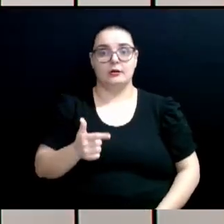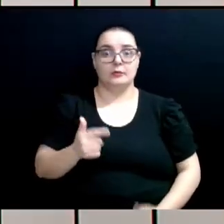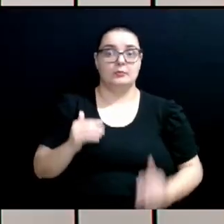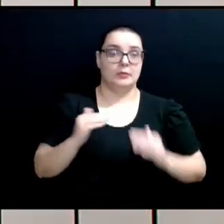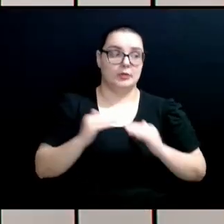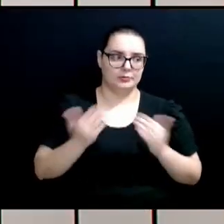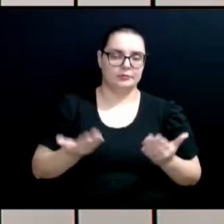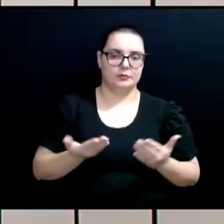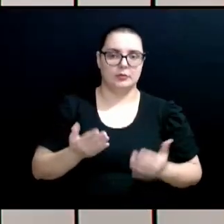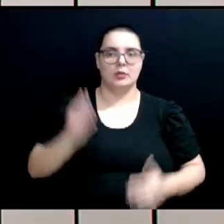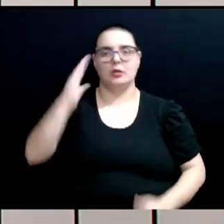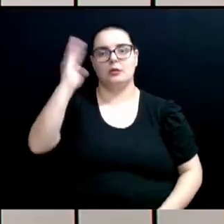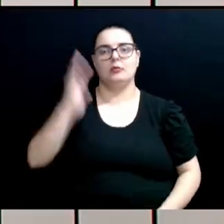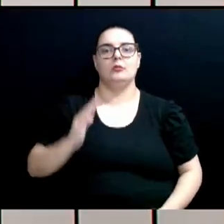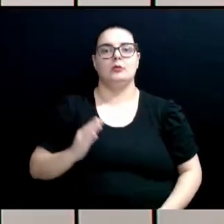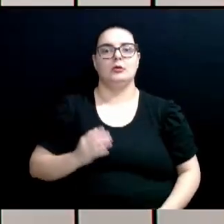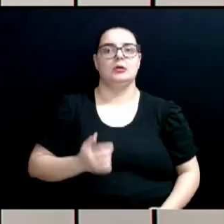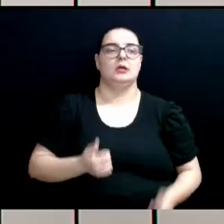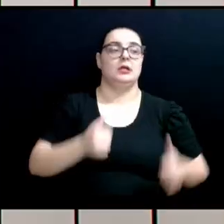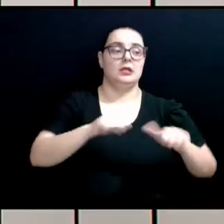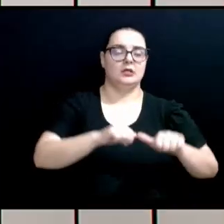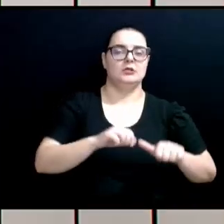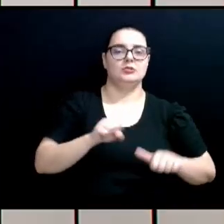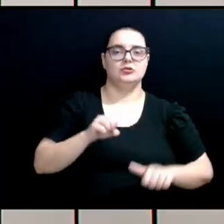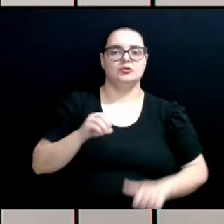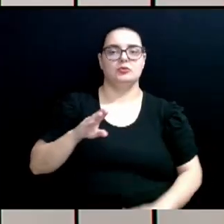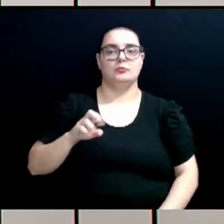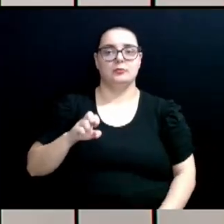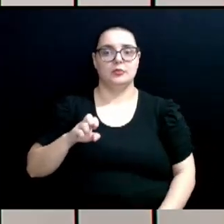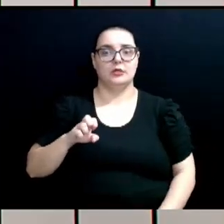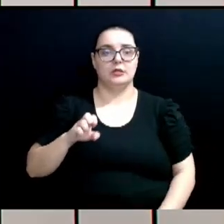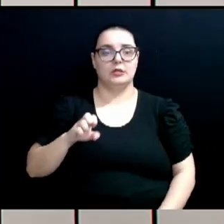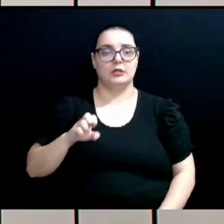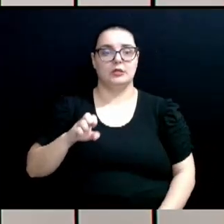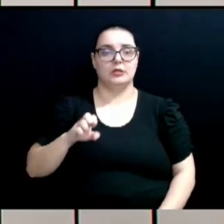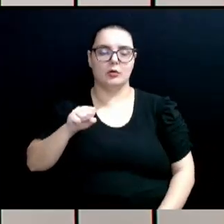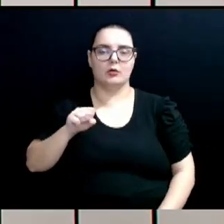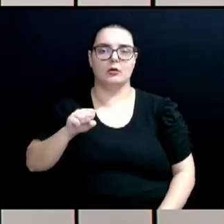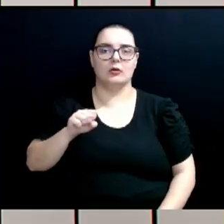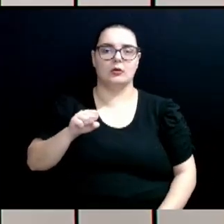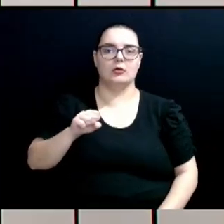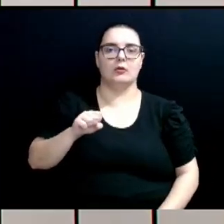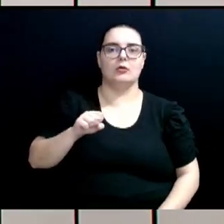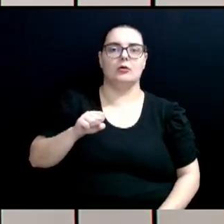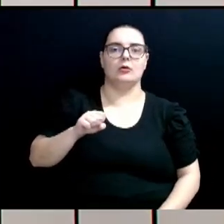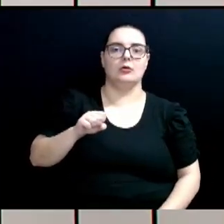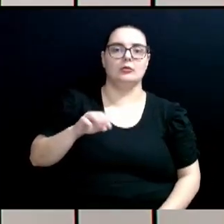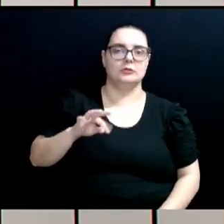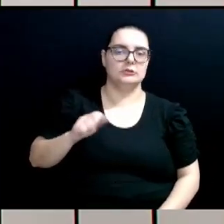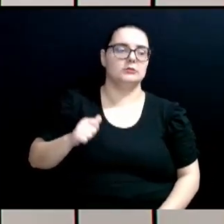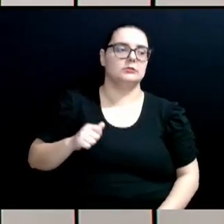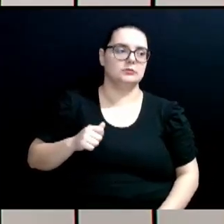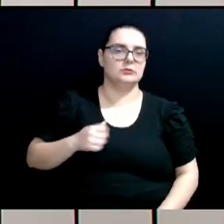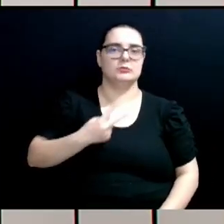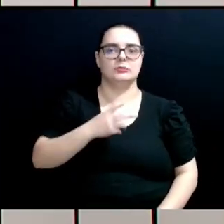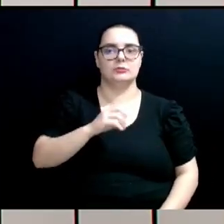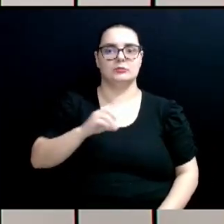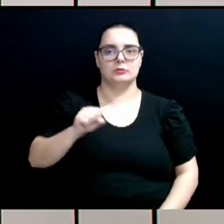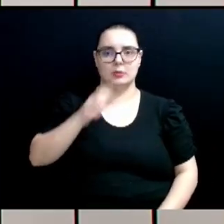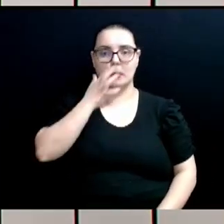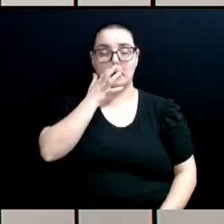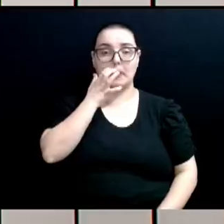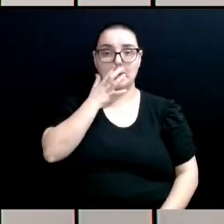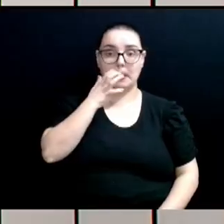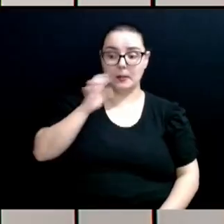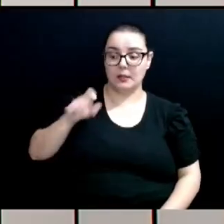crises sobrepostas desde 2008 e cita avanço dos meios digitais, onde a extrema-direita é bem sucedida,